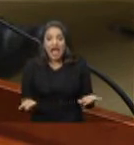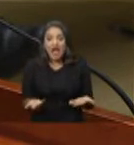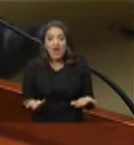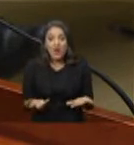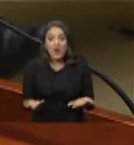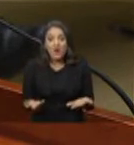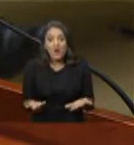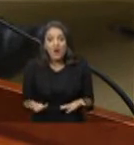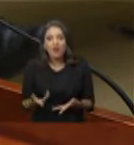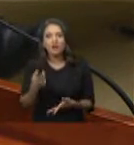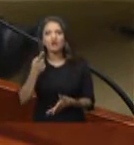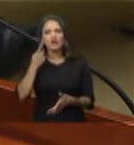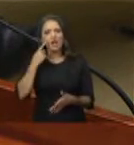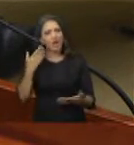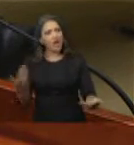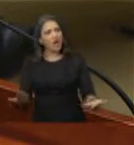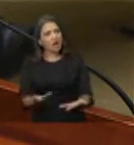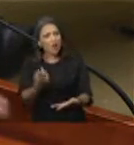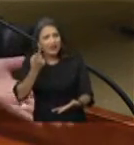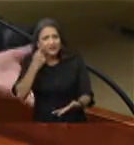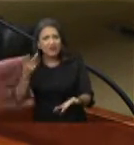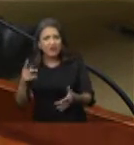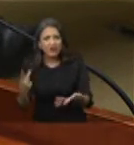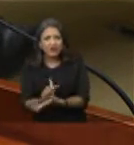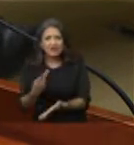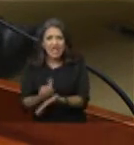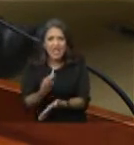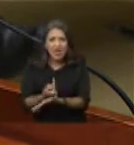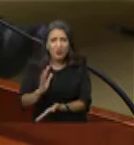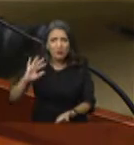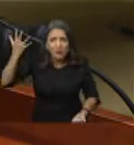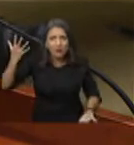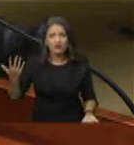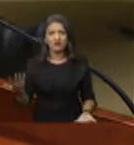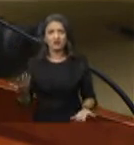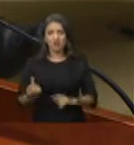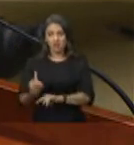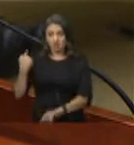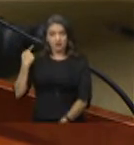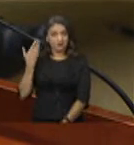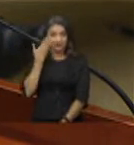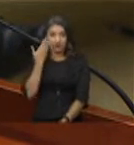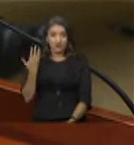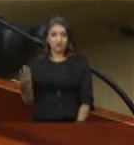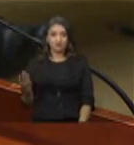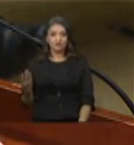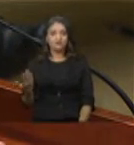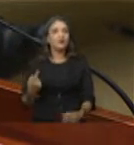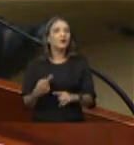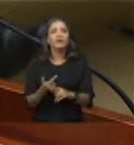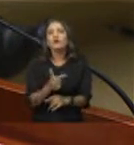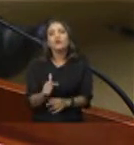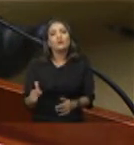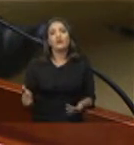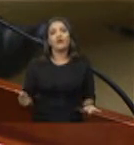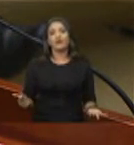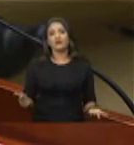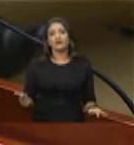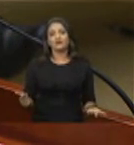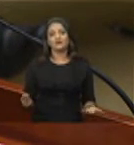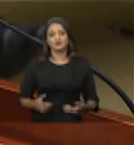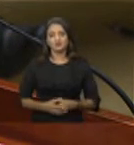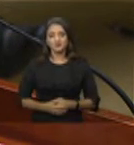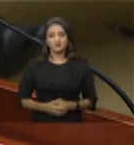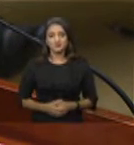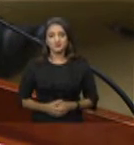um Evidente erro de fato e não viu naquele momento porque não havia não havia erro